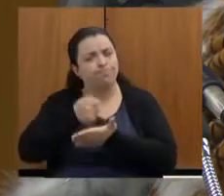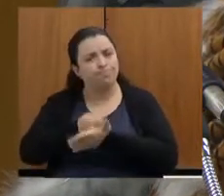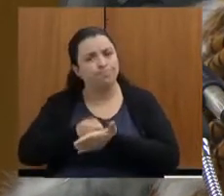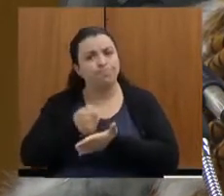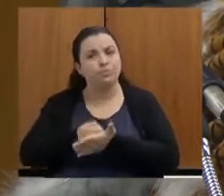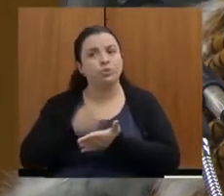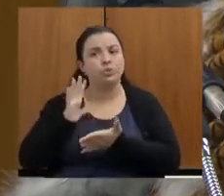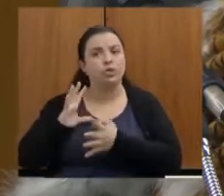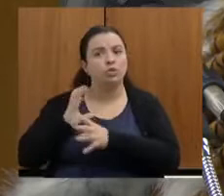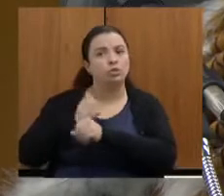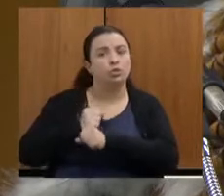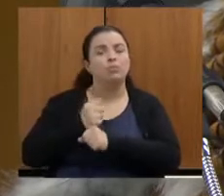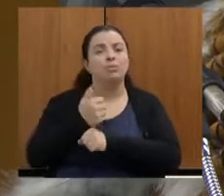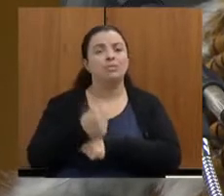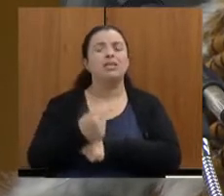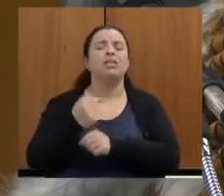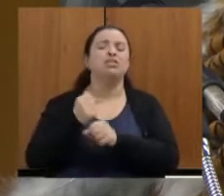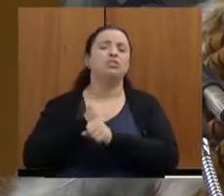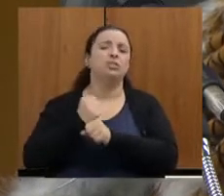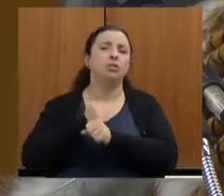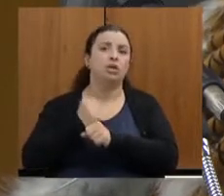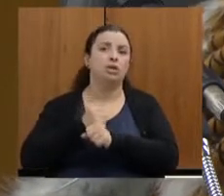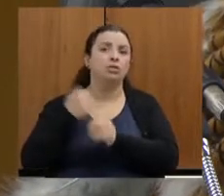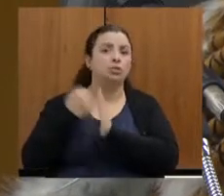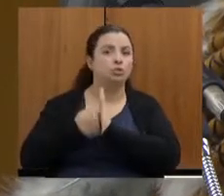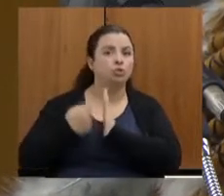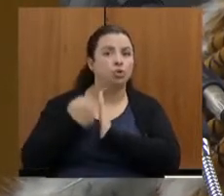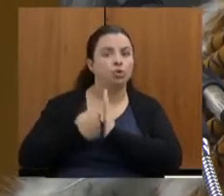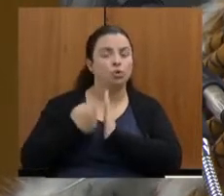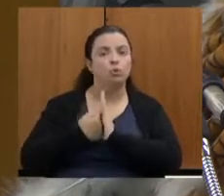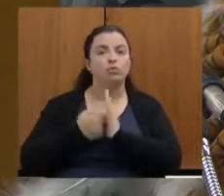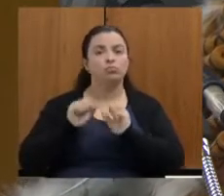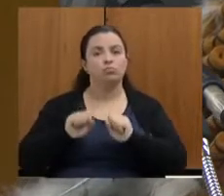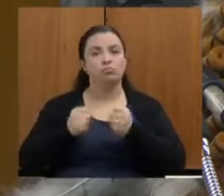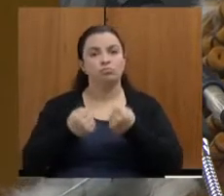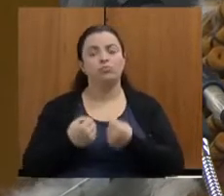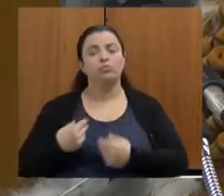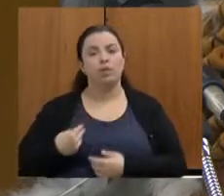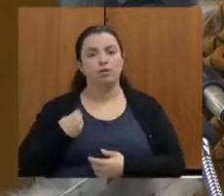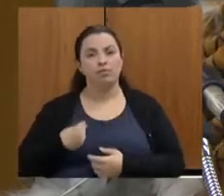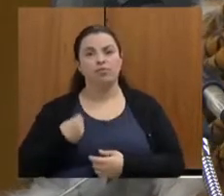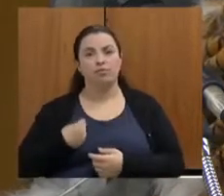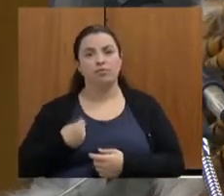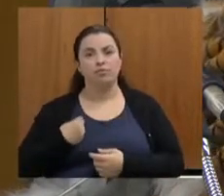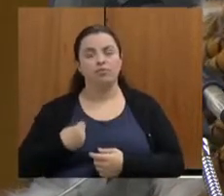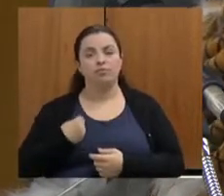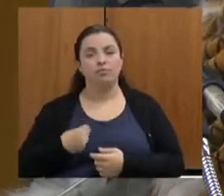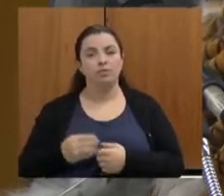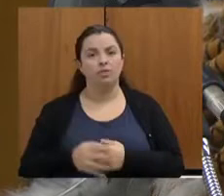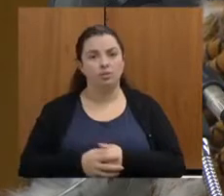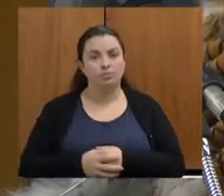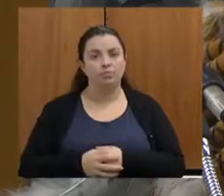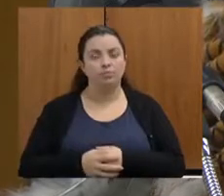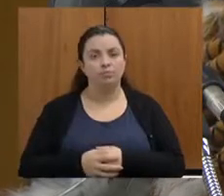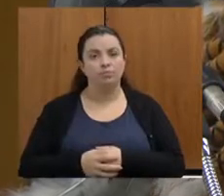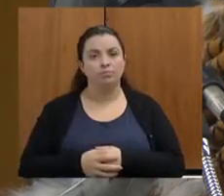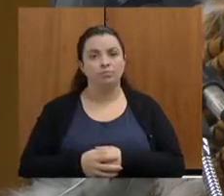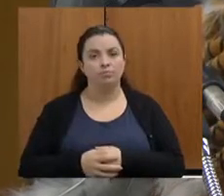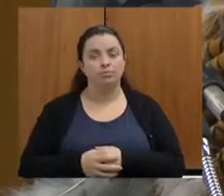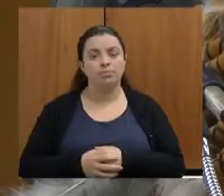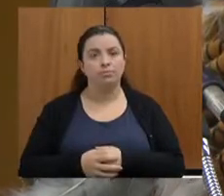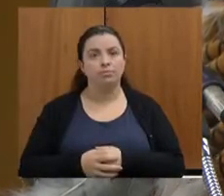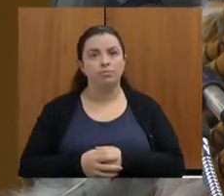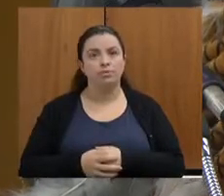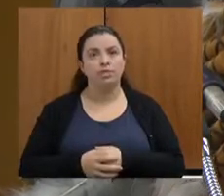anos de luta em defesa da vida que esse é o lado que os atingidos tem Minas Gerais e no Brasil